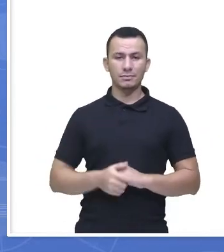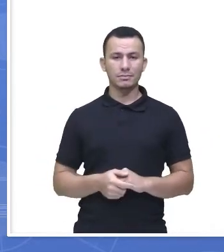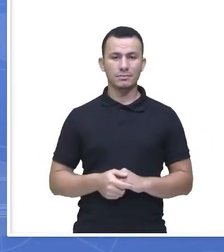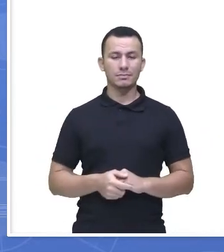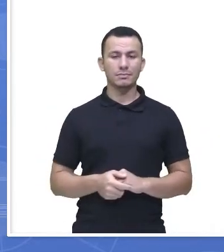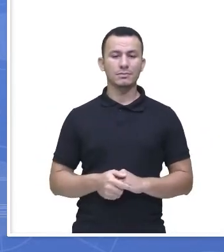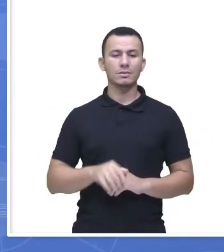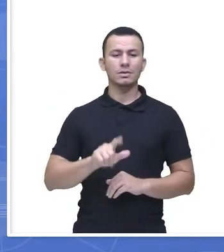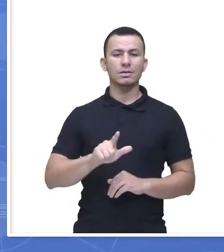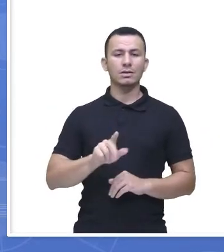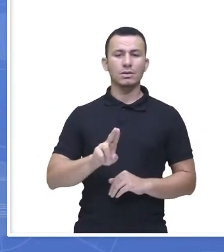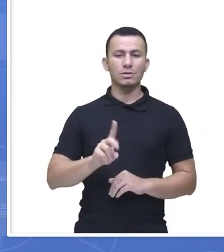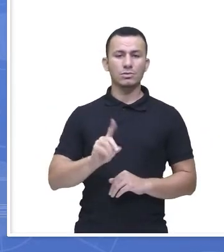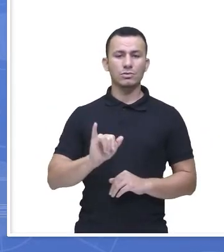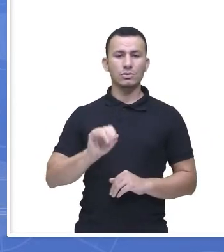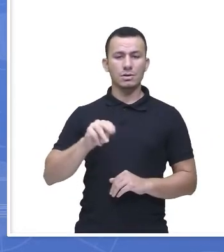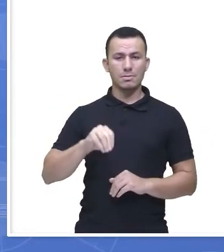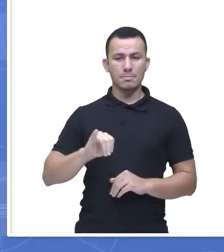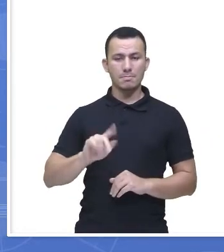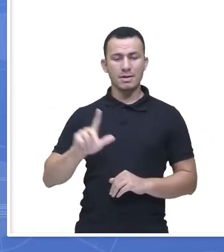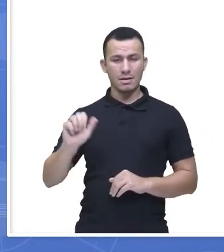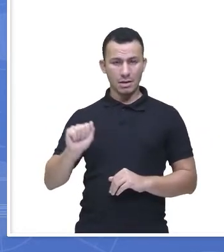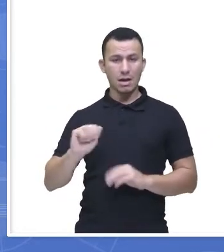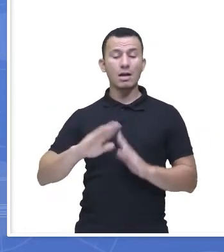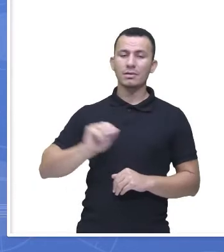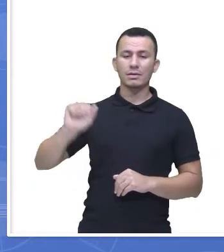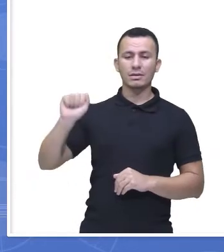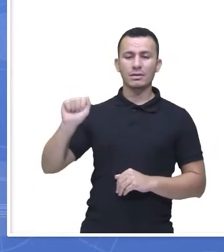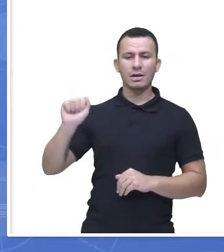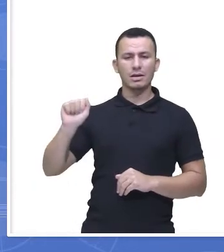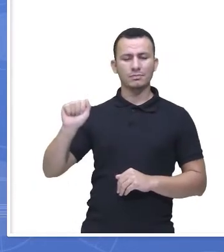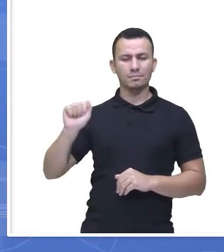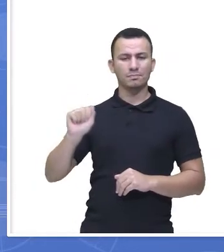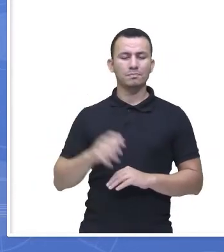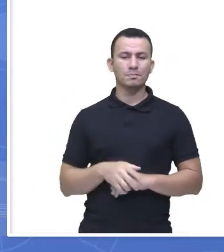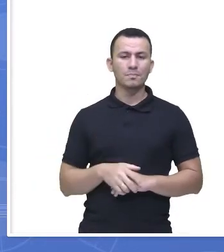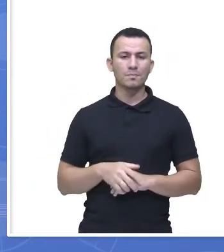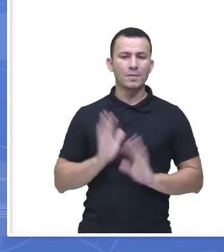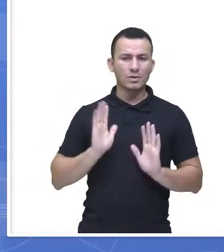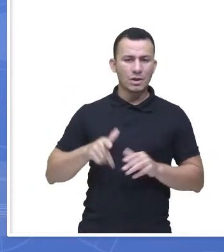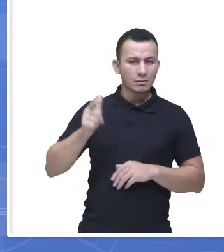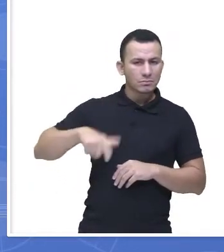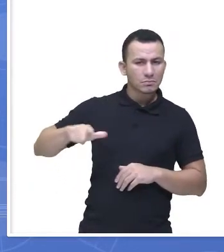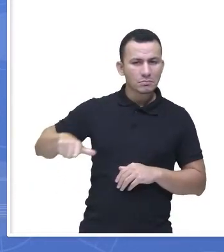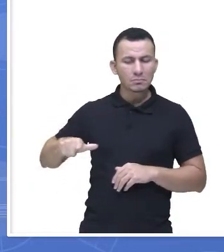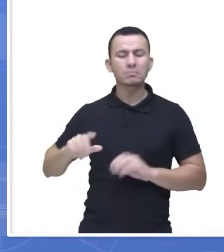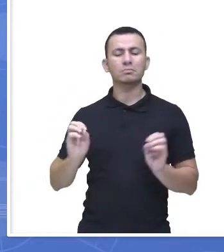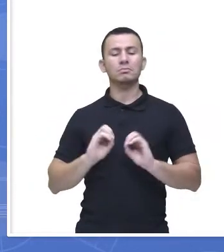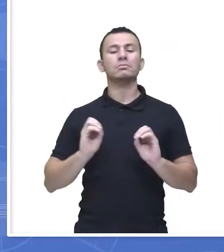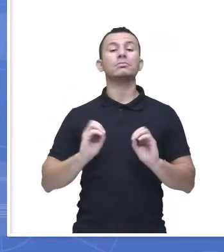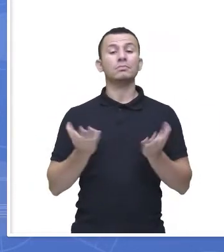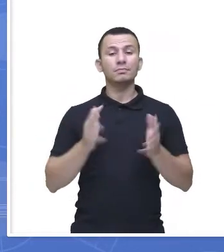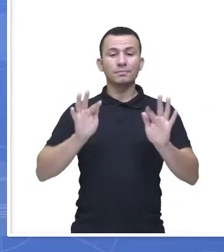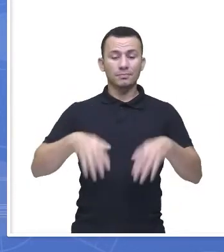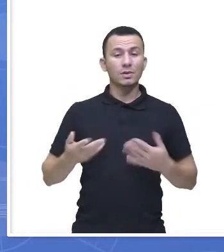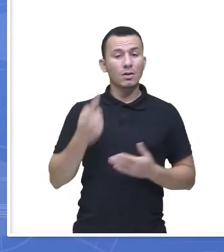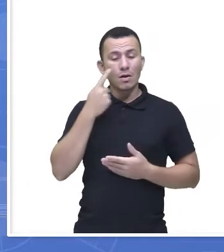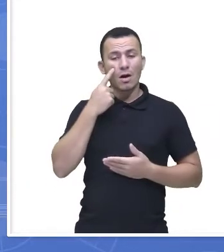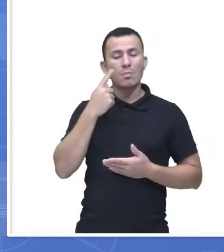como vestimentas e utensílios, tá certo? Vamos então para o nosso gabarito? Vejam lá,